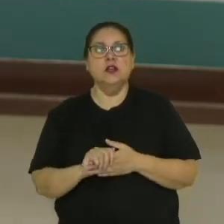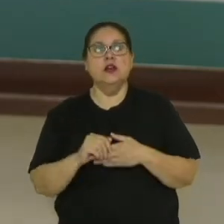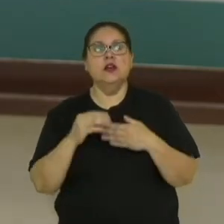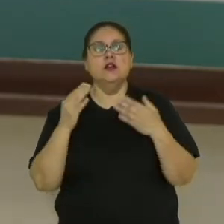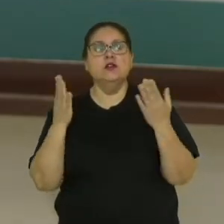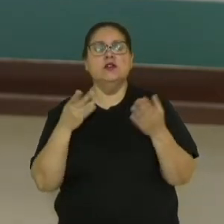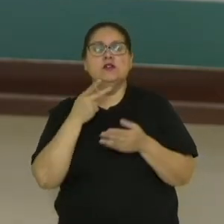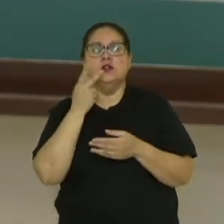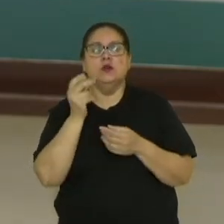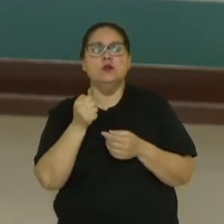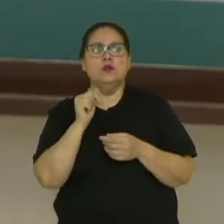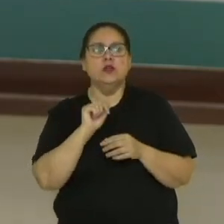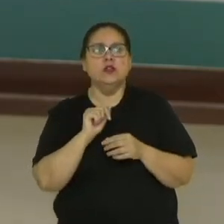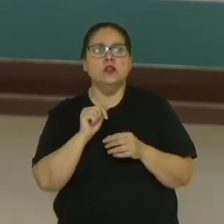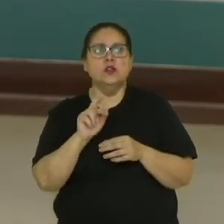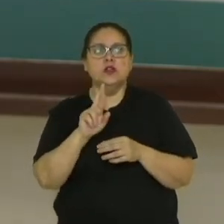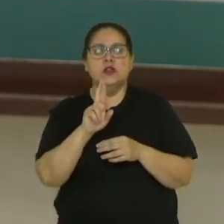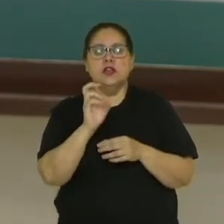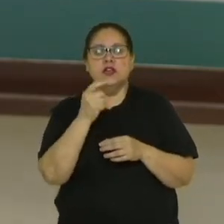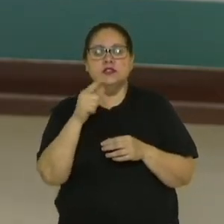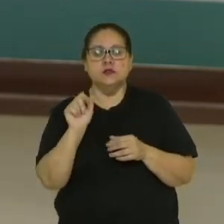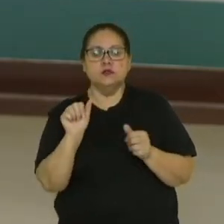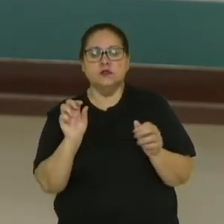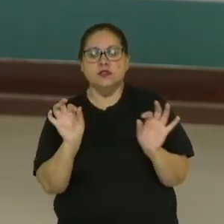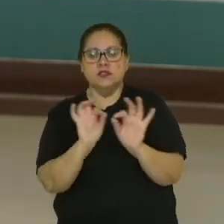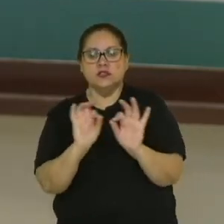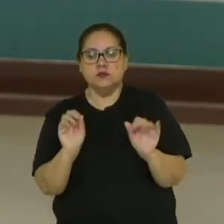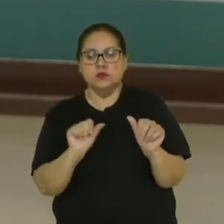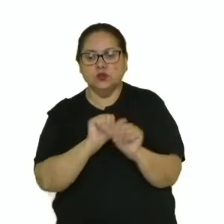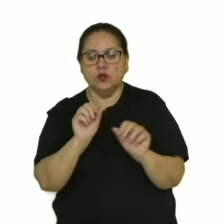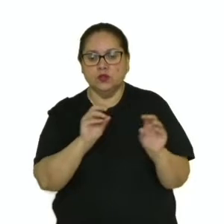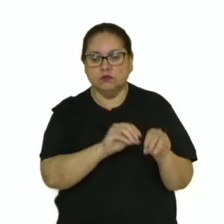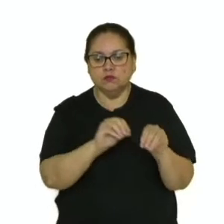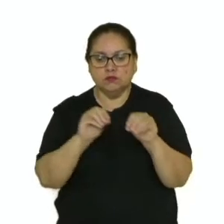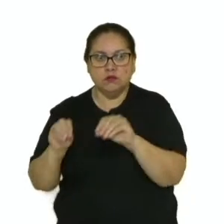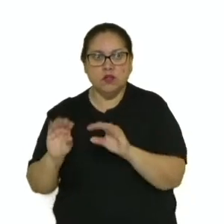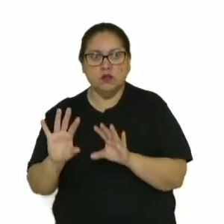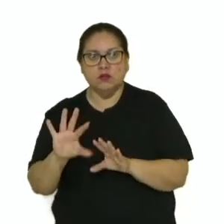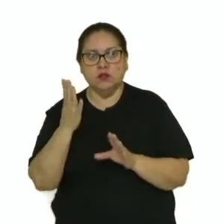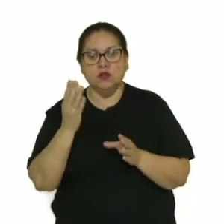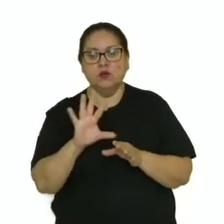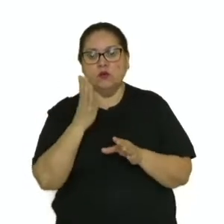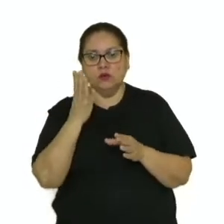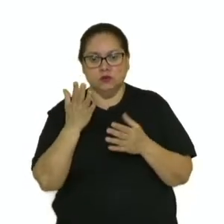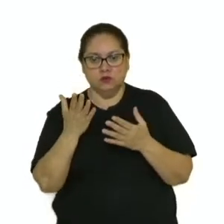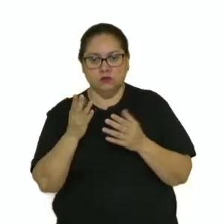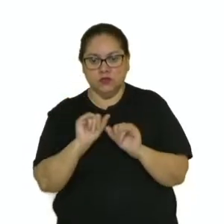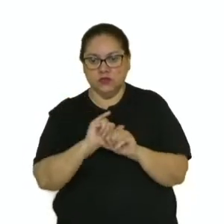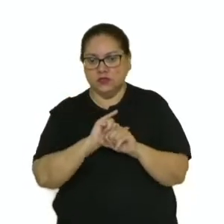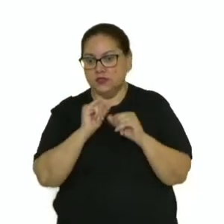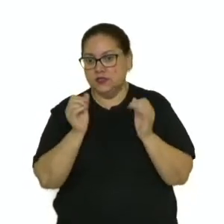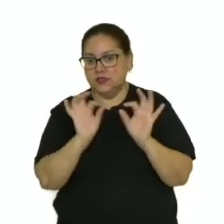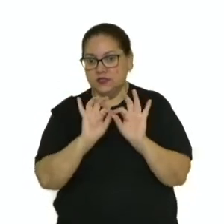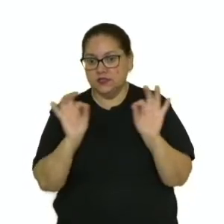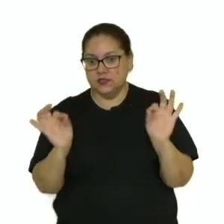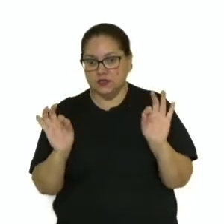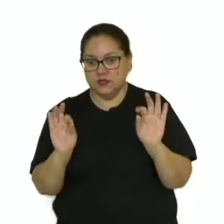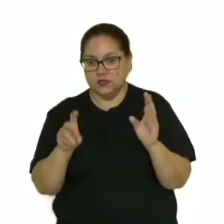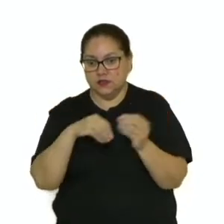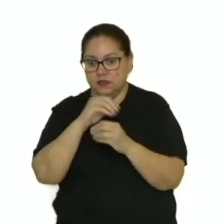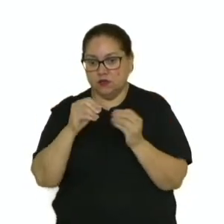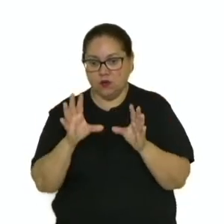Agora vamos falar um pouquinho sobre as reações de simples troca ou deslocamento. Então, acontece quando uma substância simples reage com uma